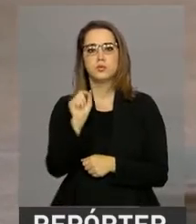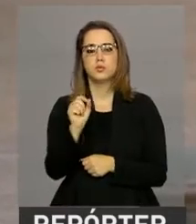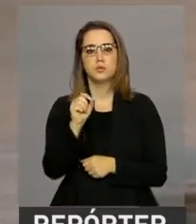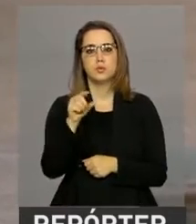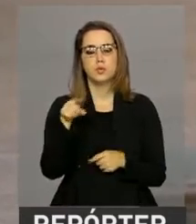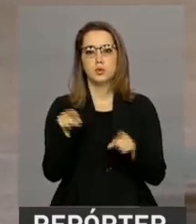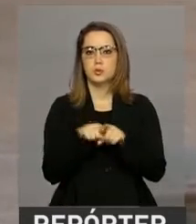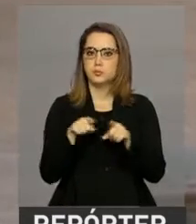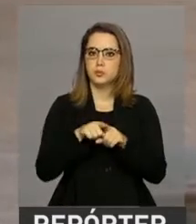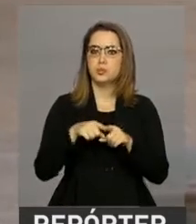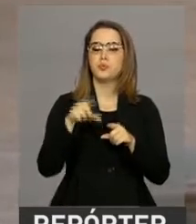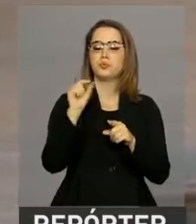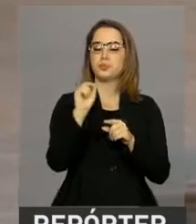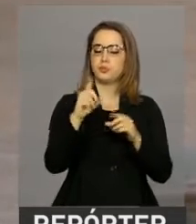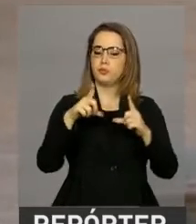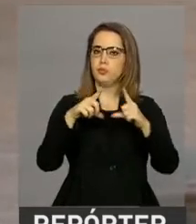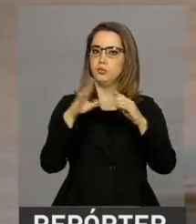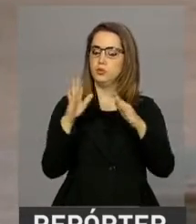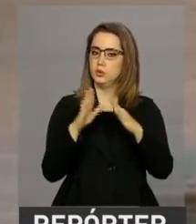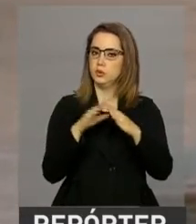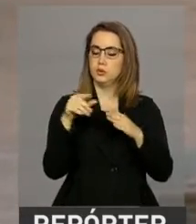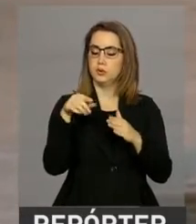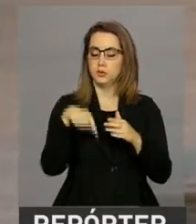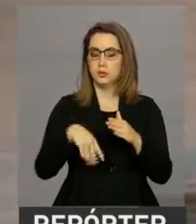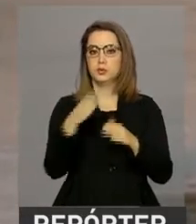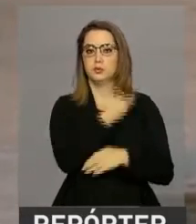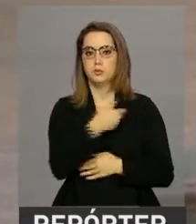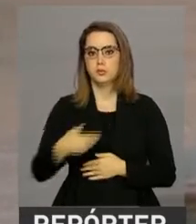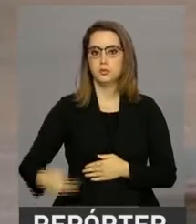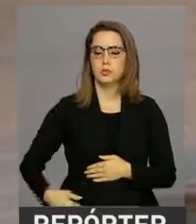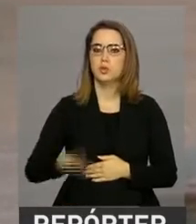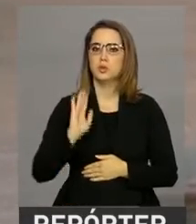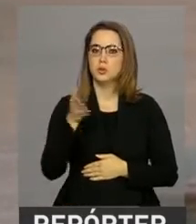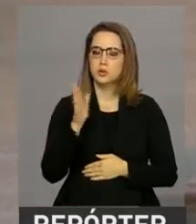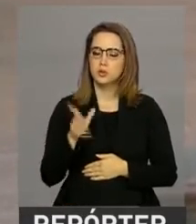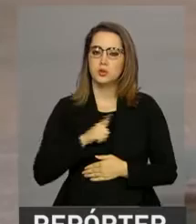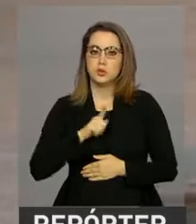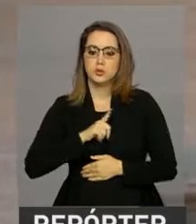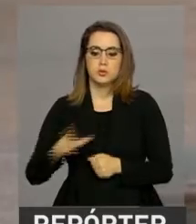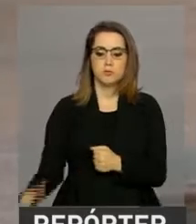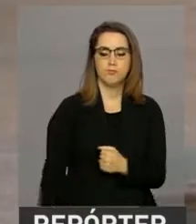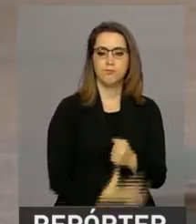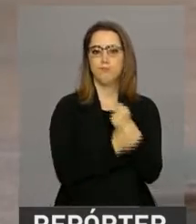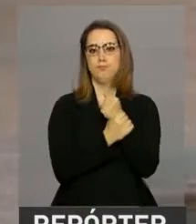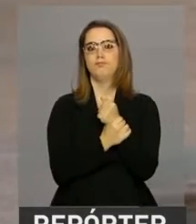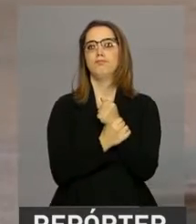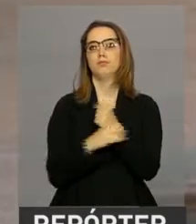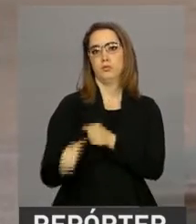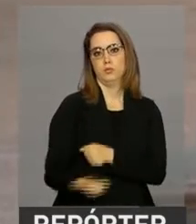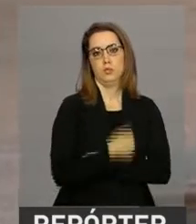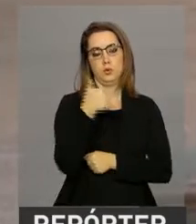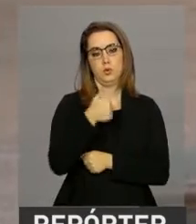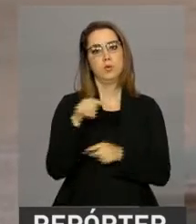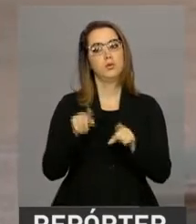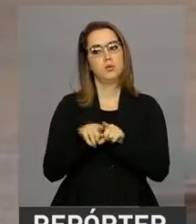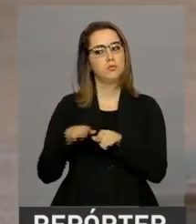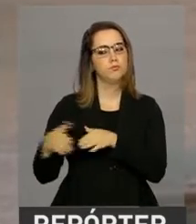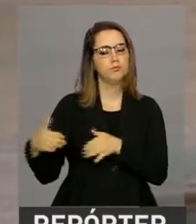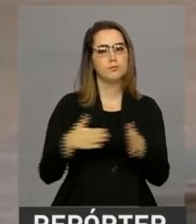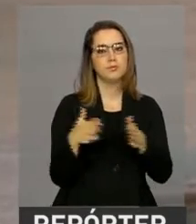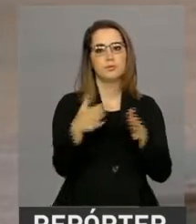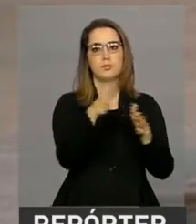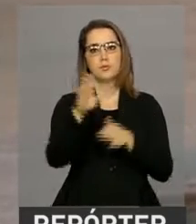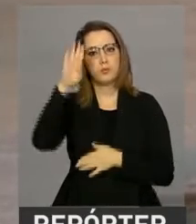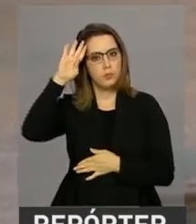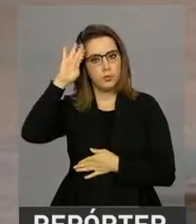Itamaraty. E a segurança foi reforçada nos locais por onde as autoridades vão passar e também para a solenidade de abertura dos Jogos.